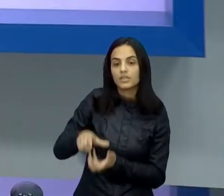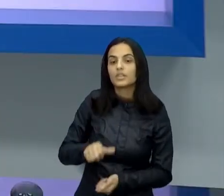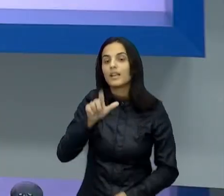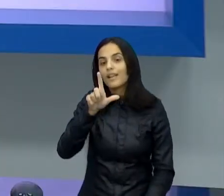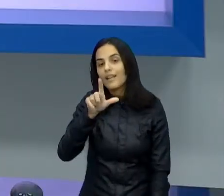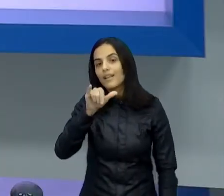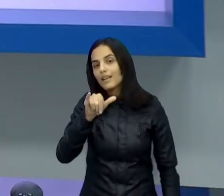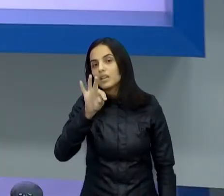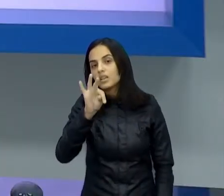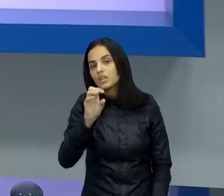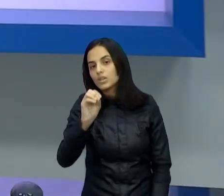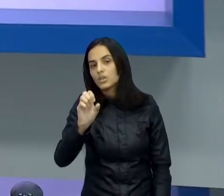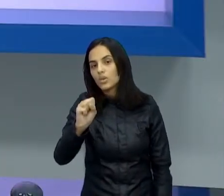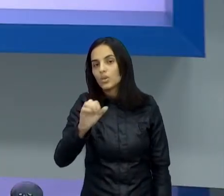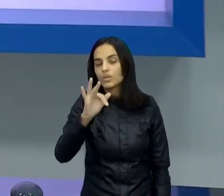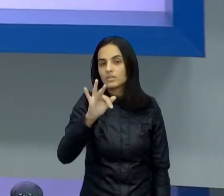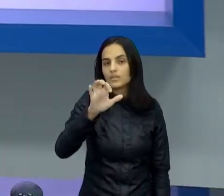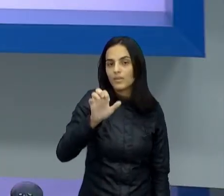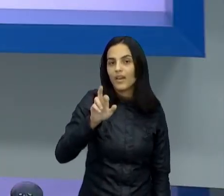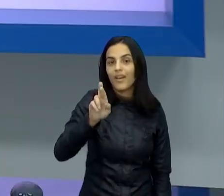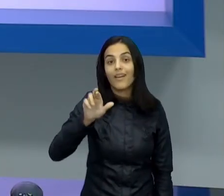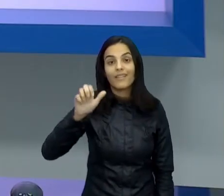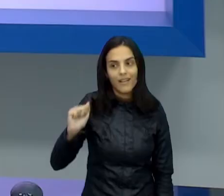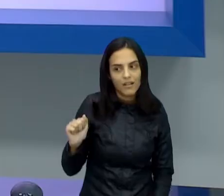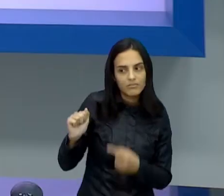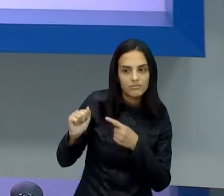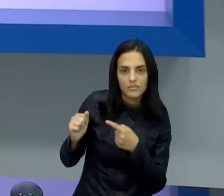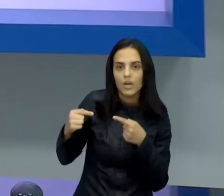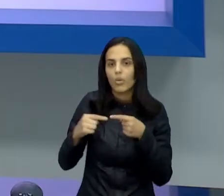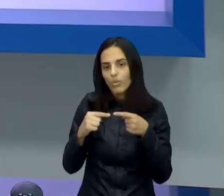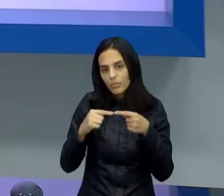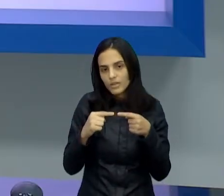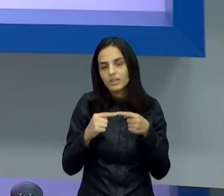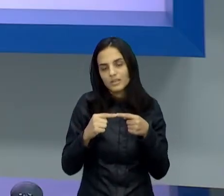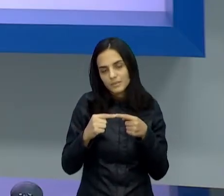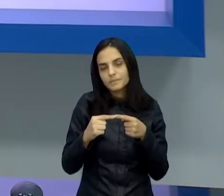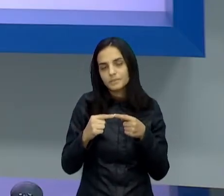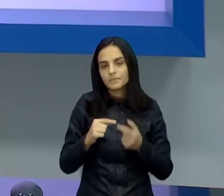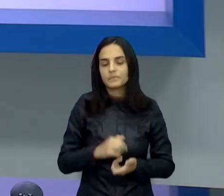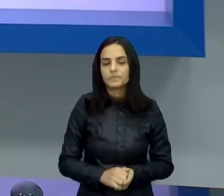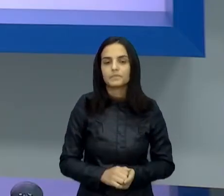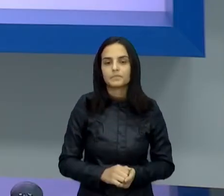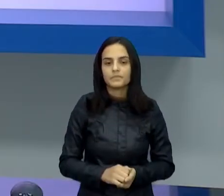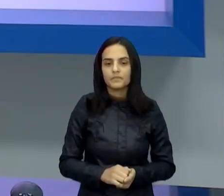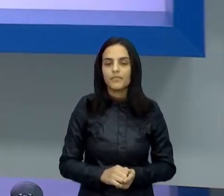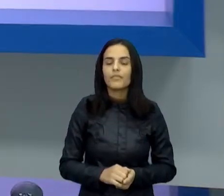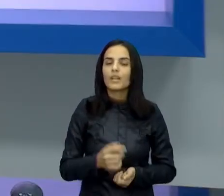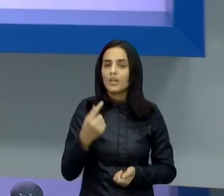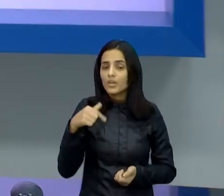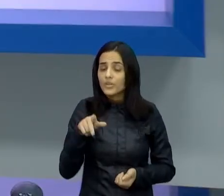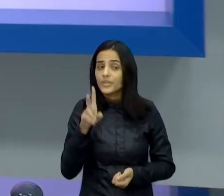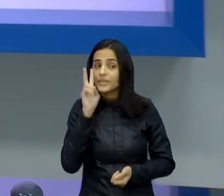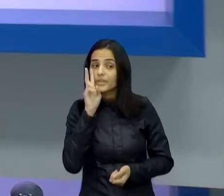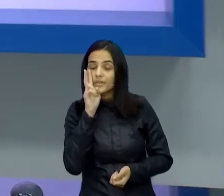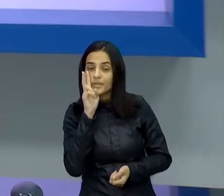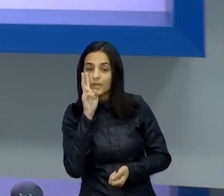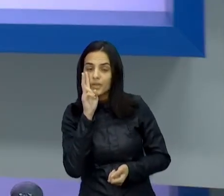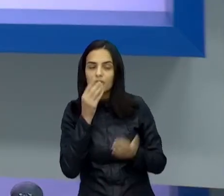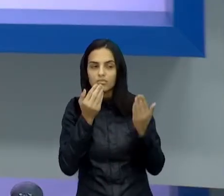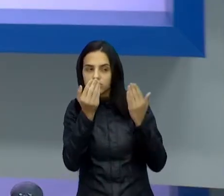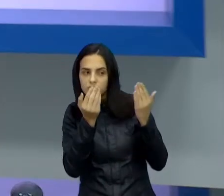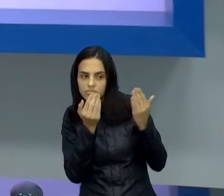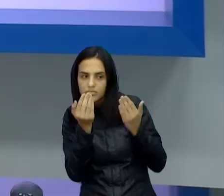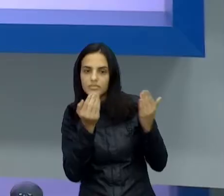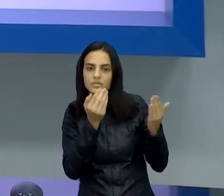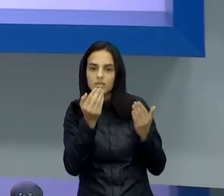litosfera, né? Então, tanto a crosta oceânica como a crosta terrestre são camadas que a gente for